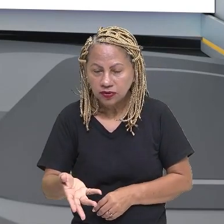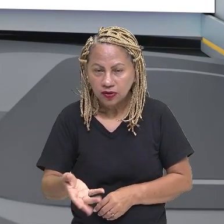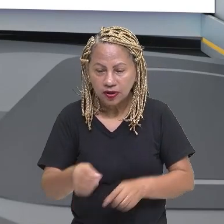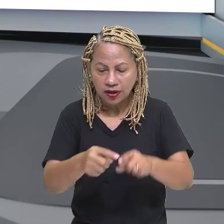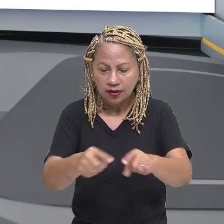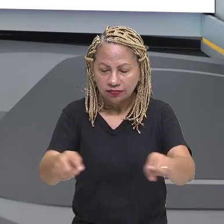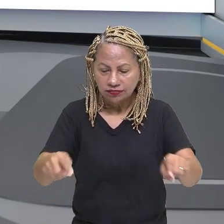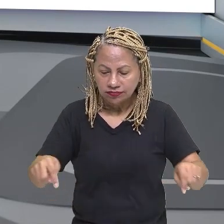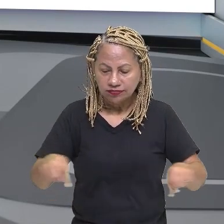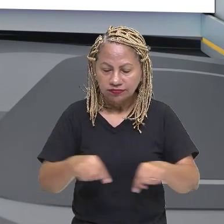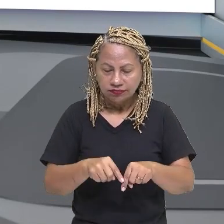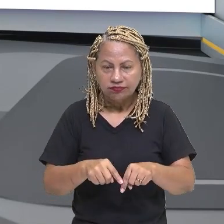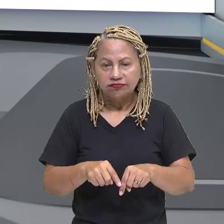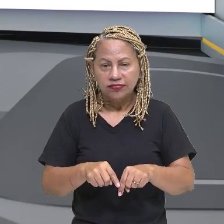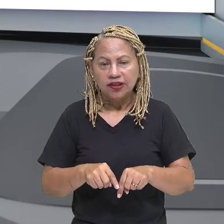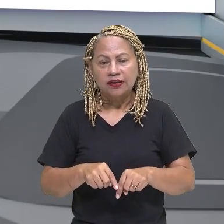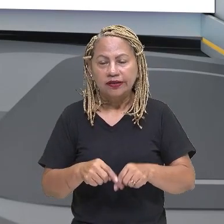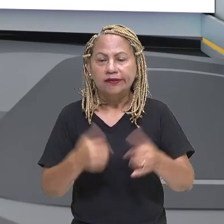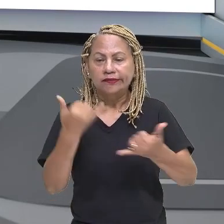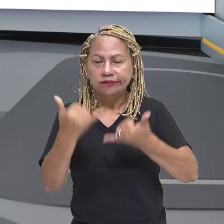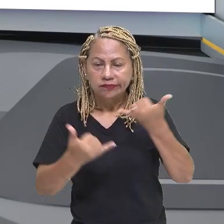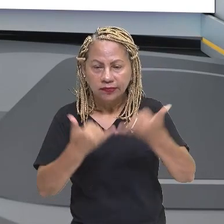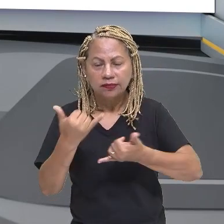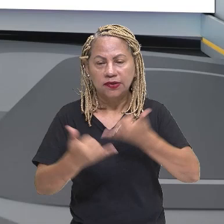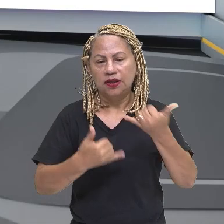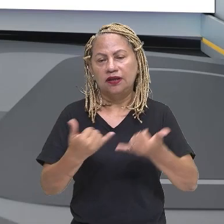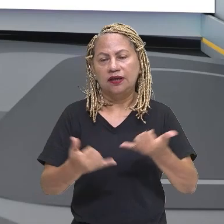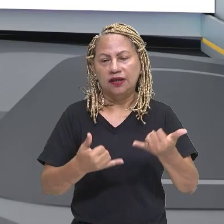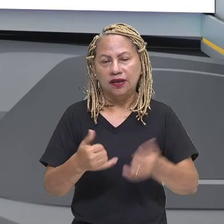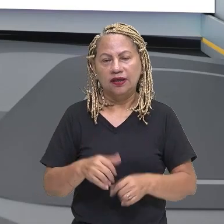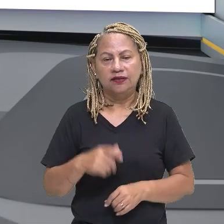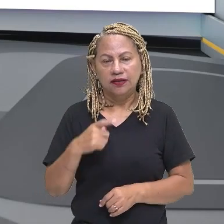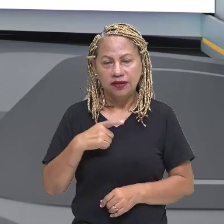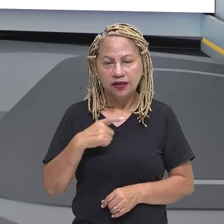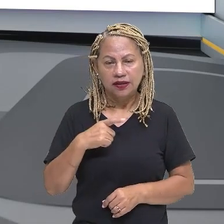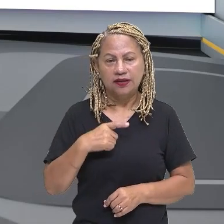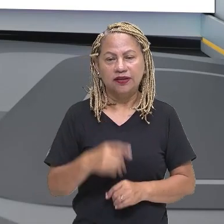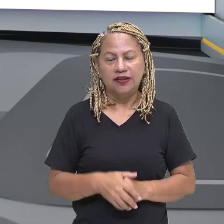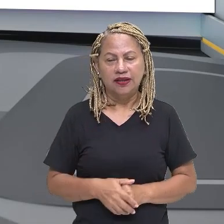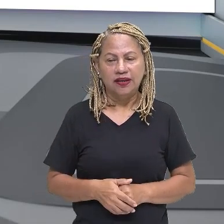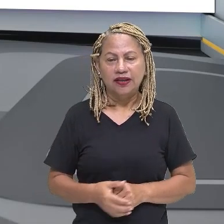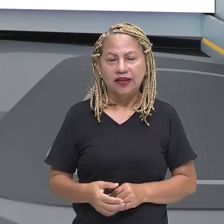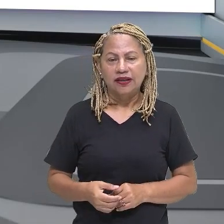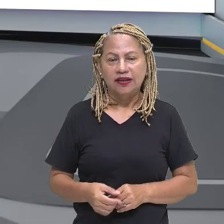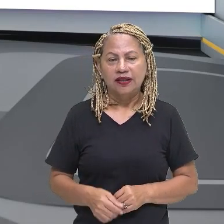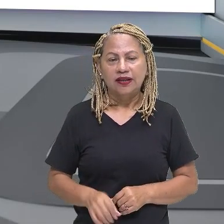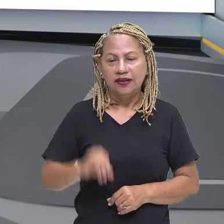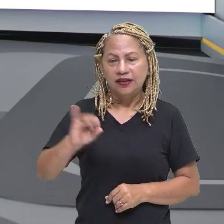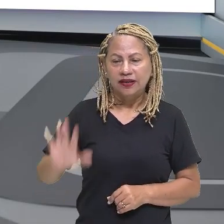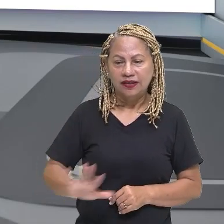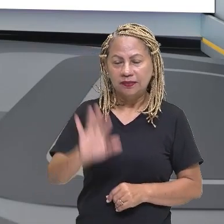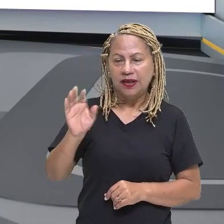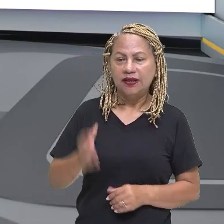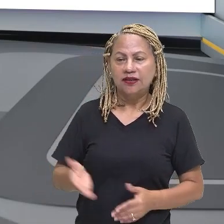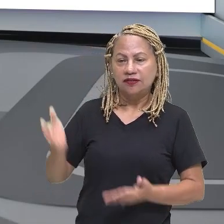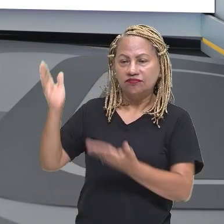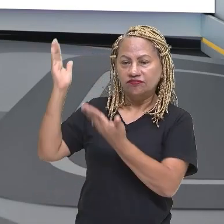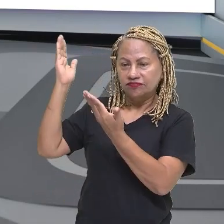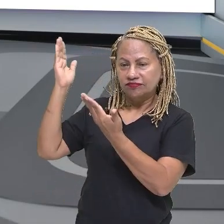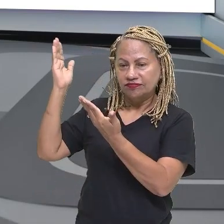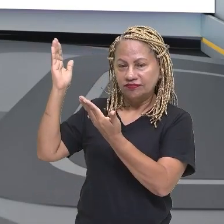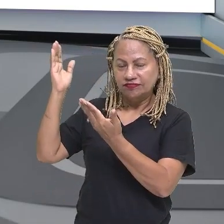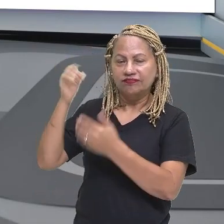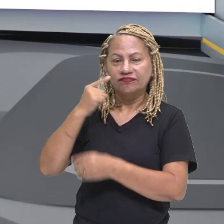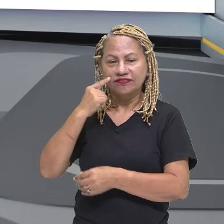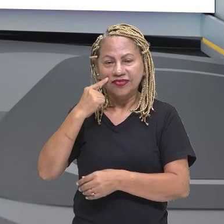simulando esse HP e esse MP, né, que são os pontos de vida e os pontos de magia. E as